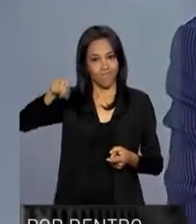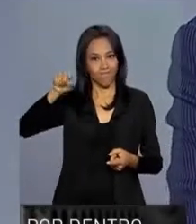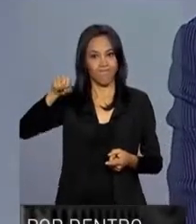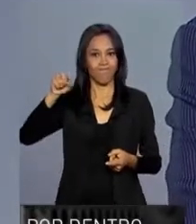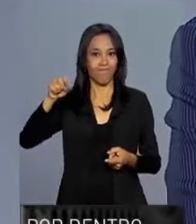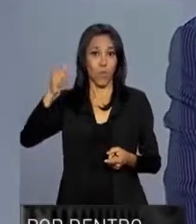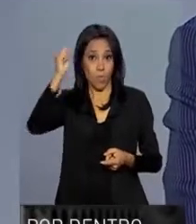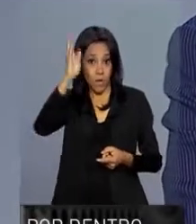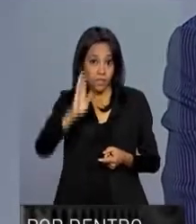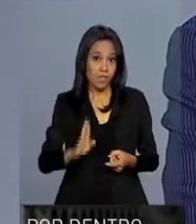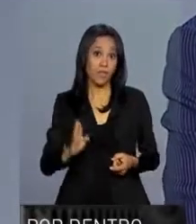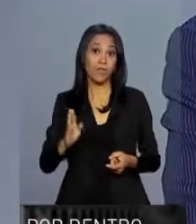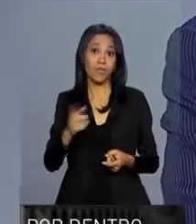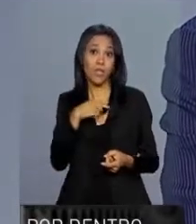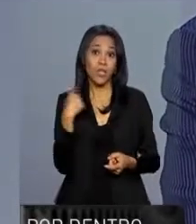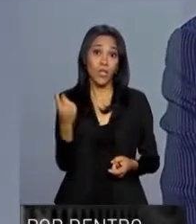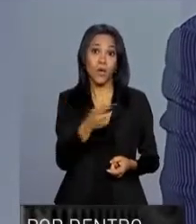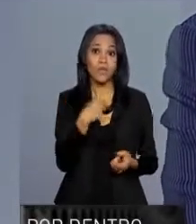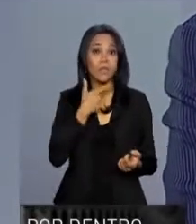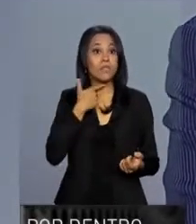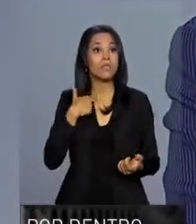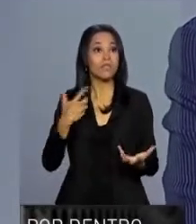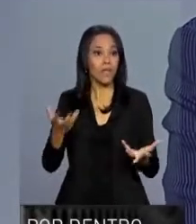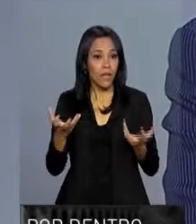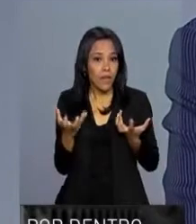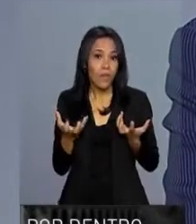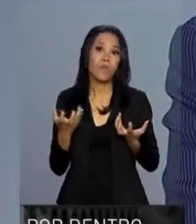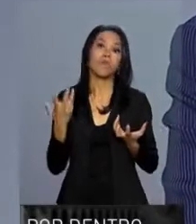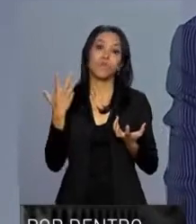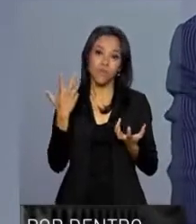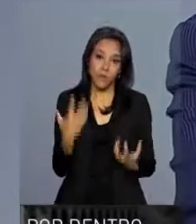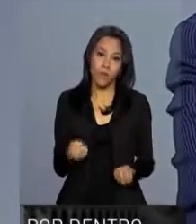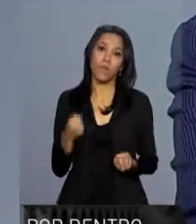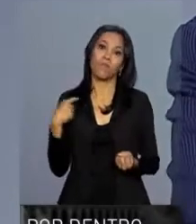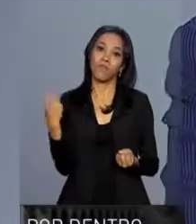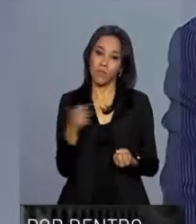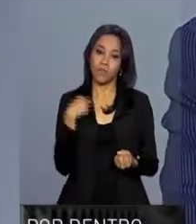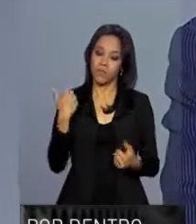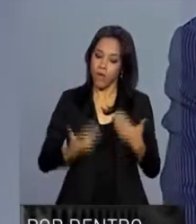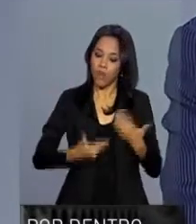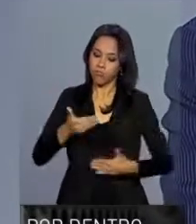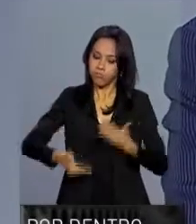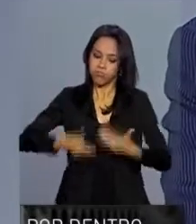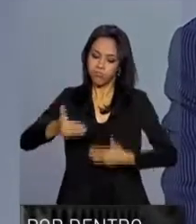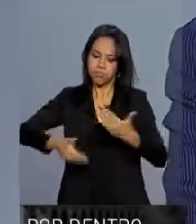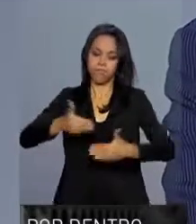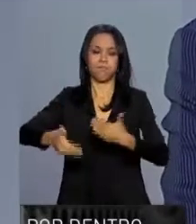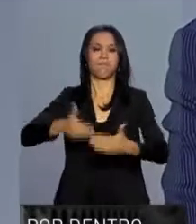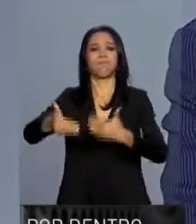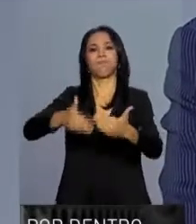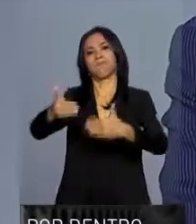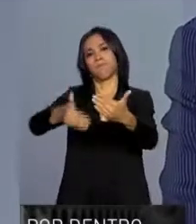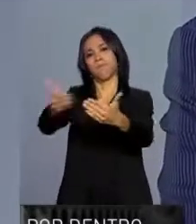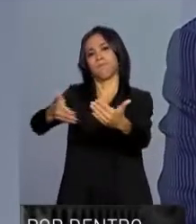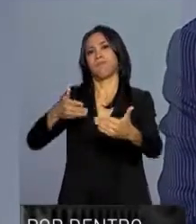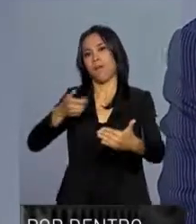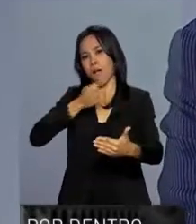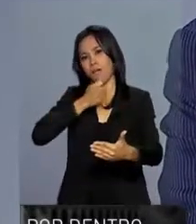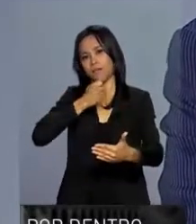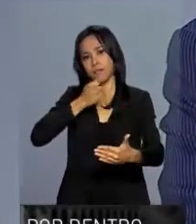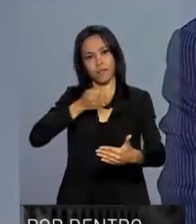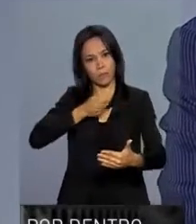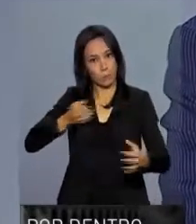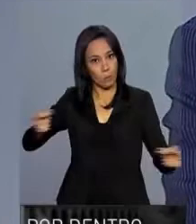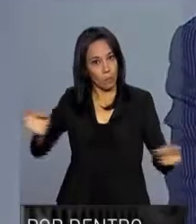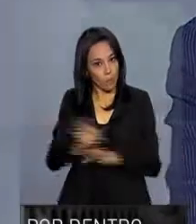brasil que tanto nós desejamos nós estamos ainda com um caminho a um passe perseguir é uma longa